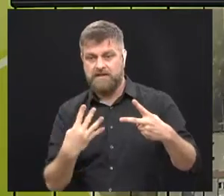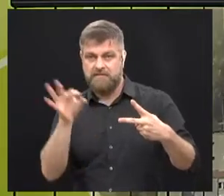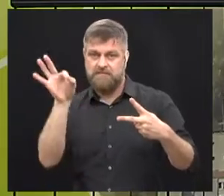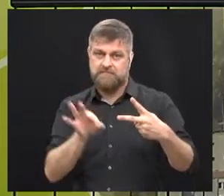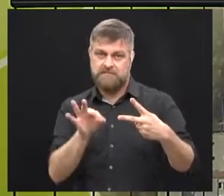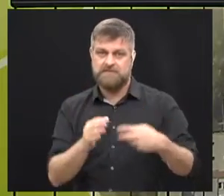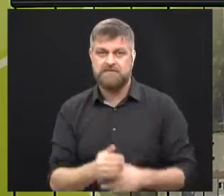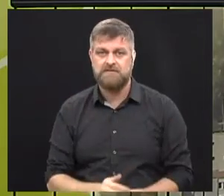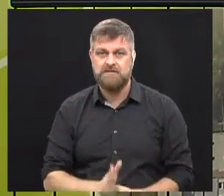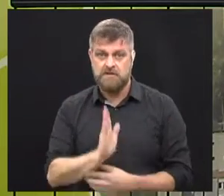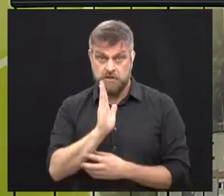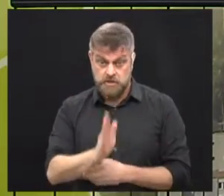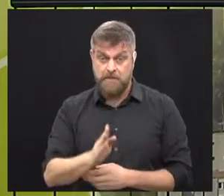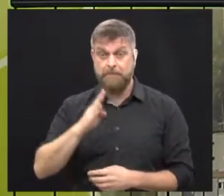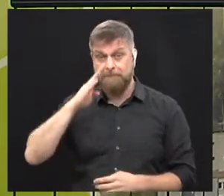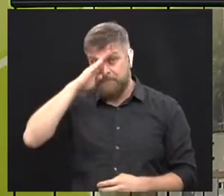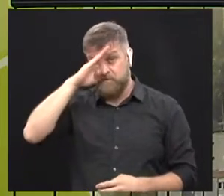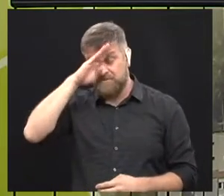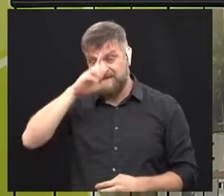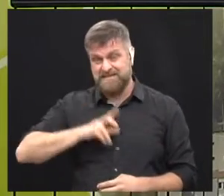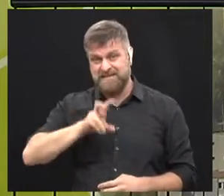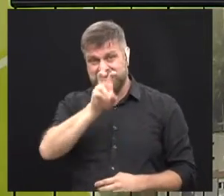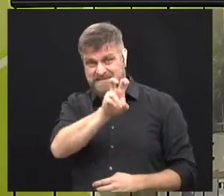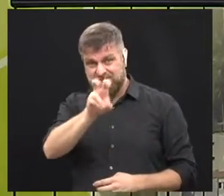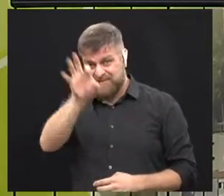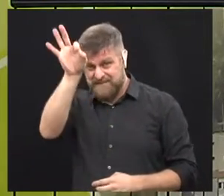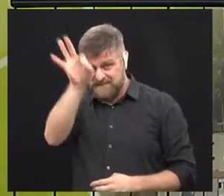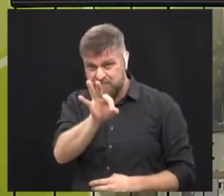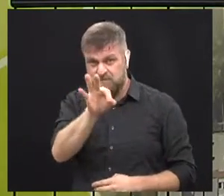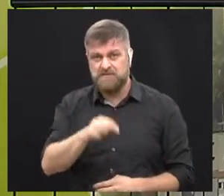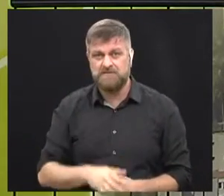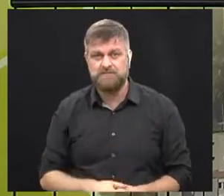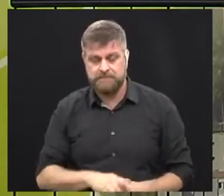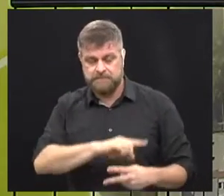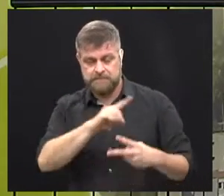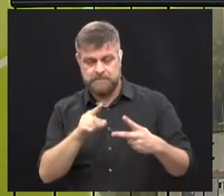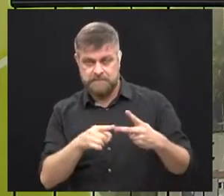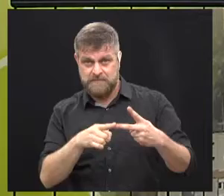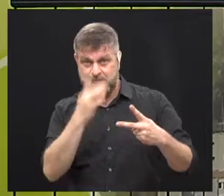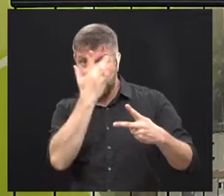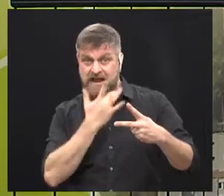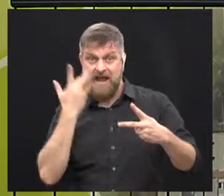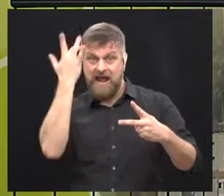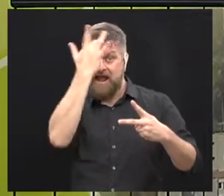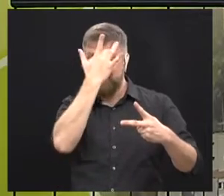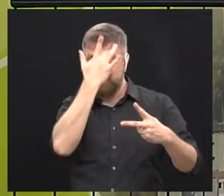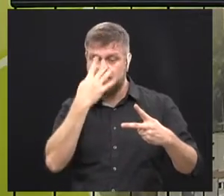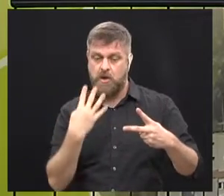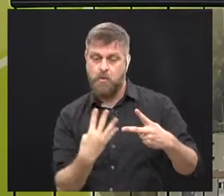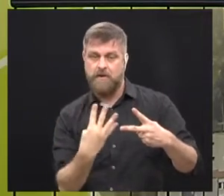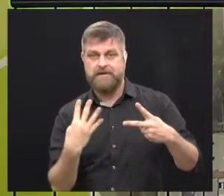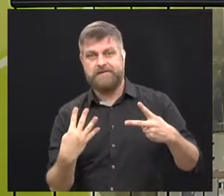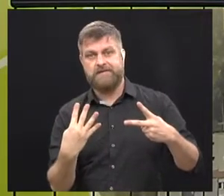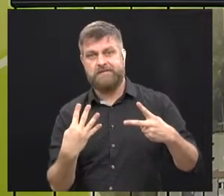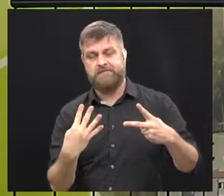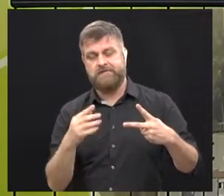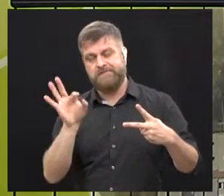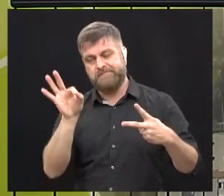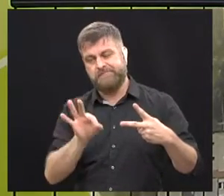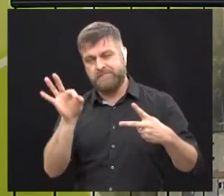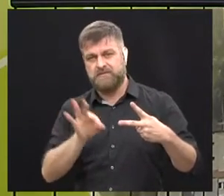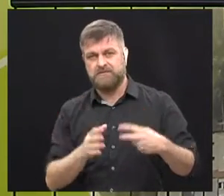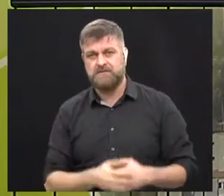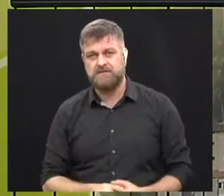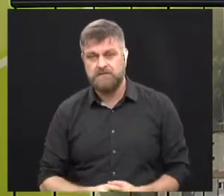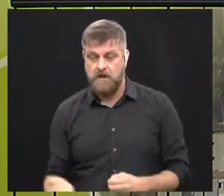44%. Então, Jair Bolsonaro tem 55% dos votos, Fernando Haddad, do PT, 44% dos